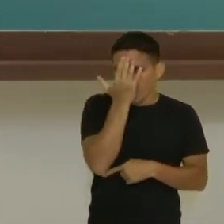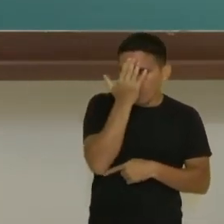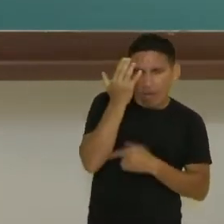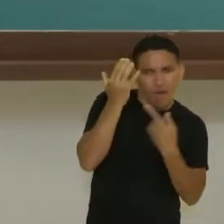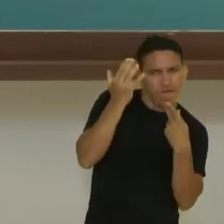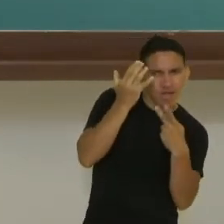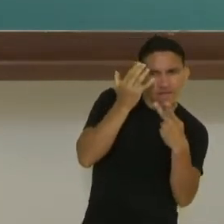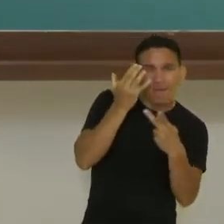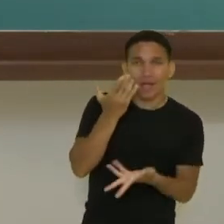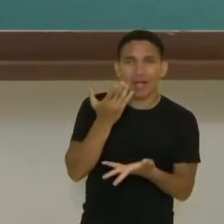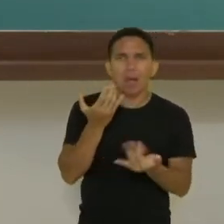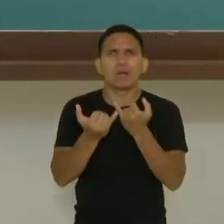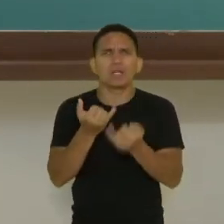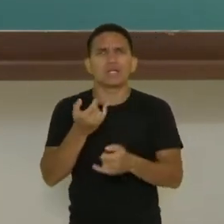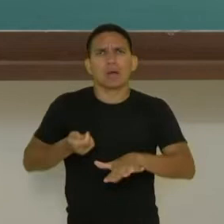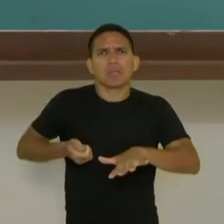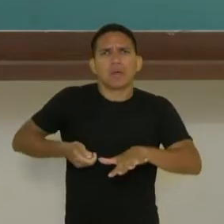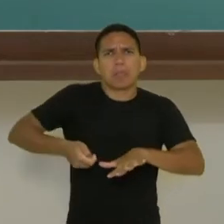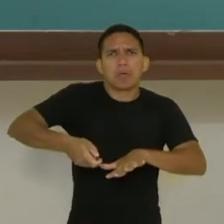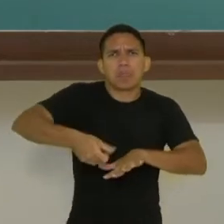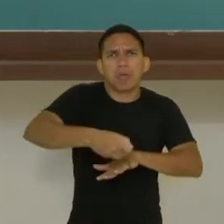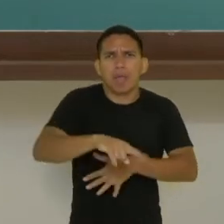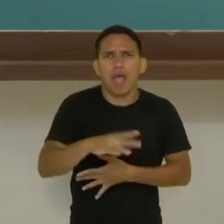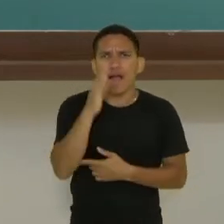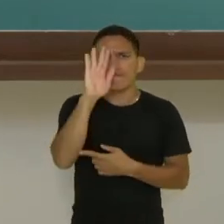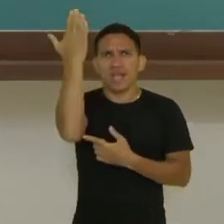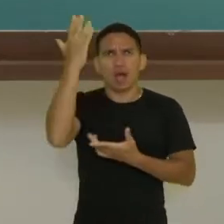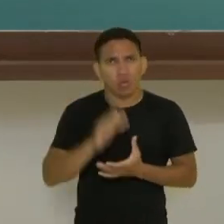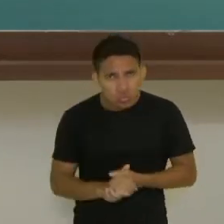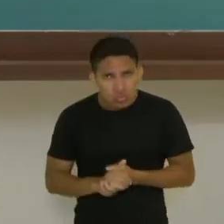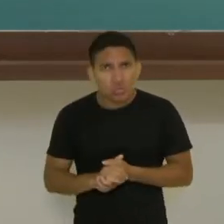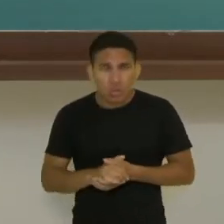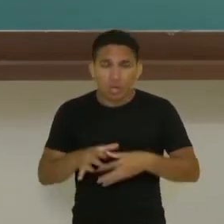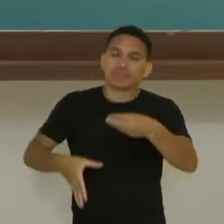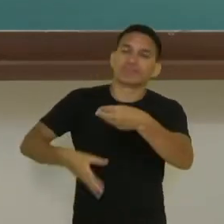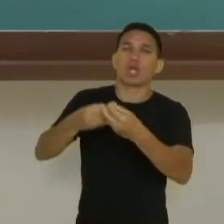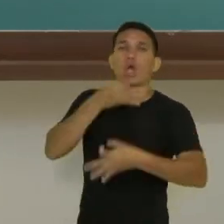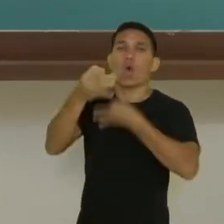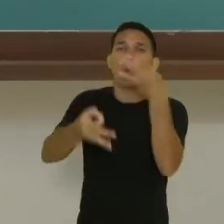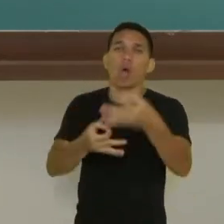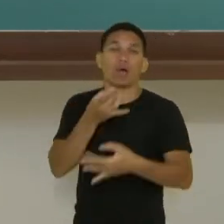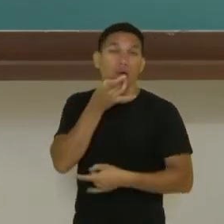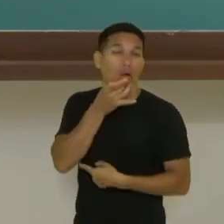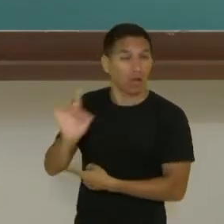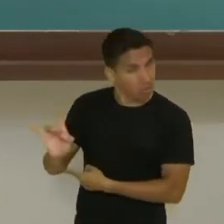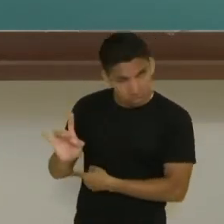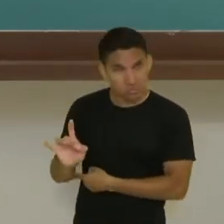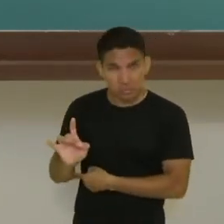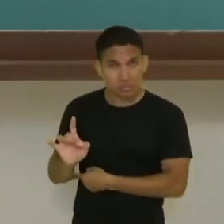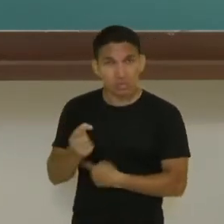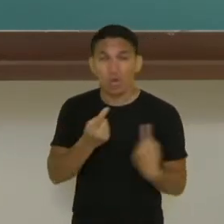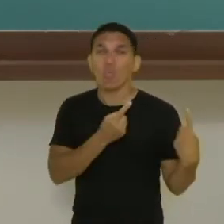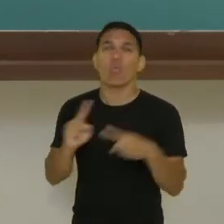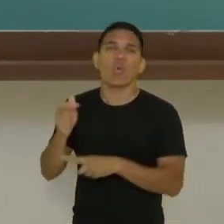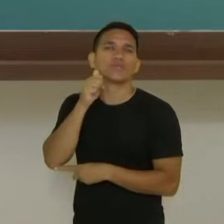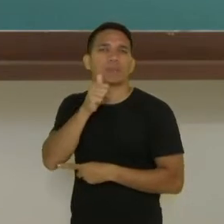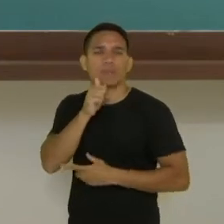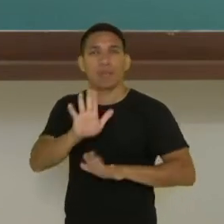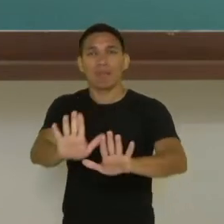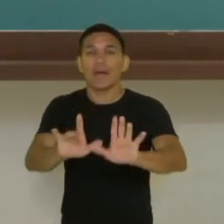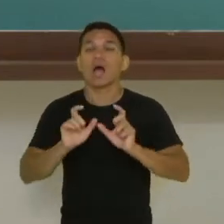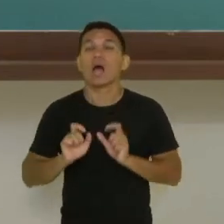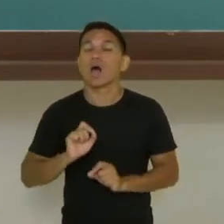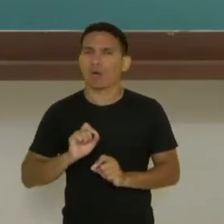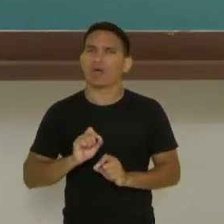de um perfil falso, para poder dar uma opinião horrorosa, machista. Mas na carta ao